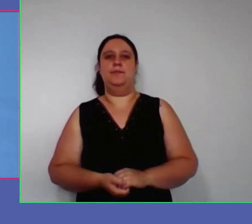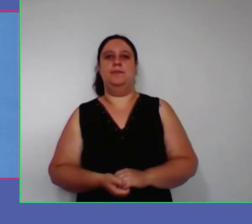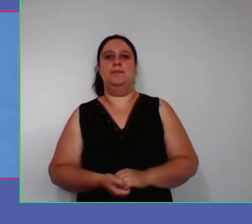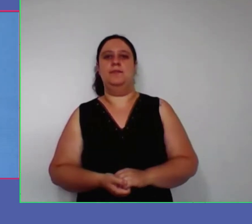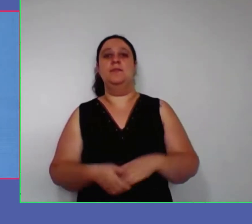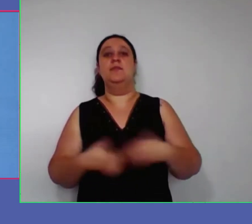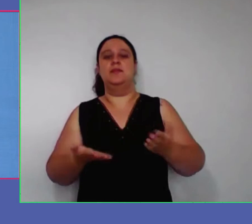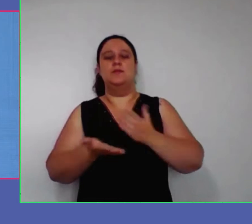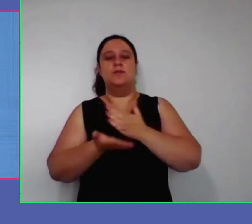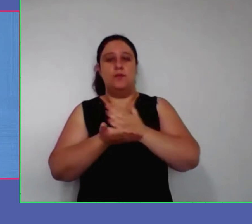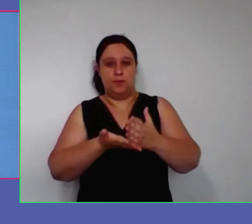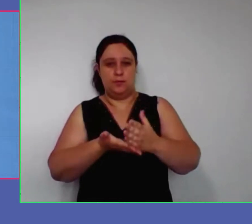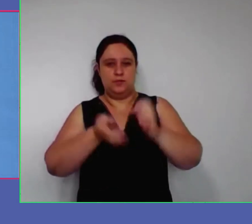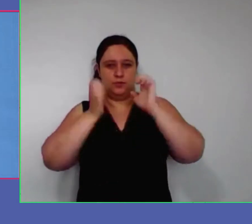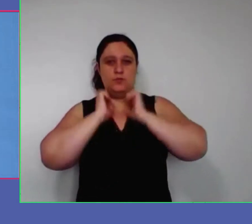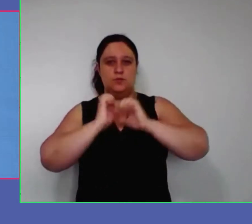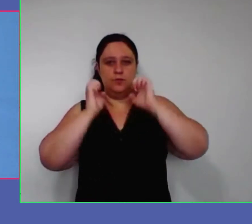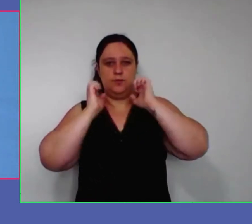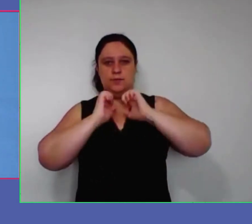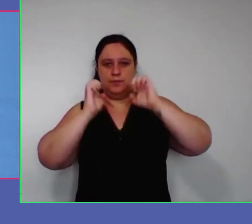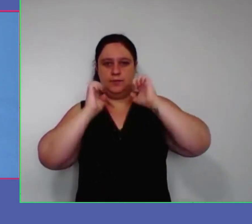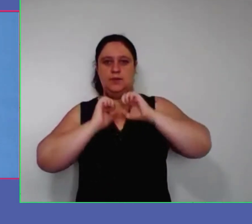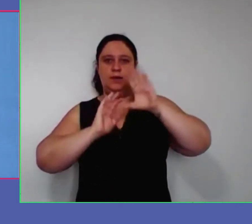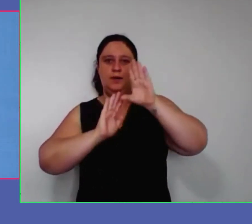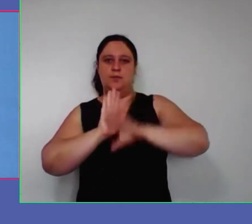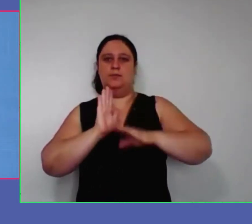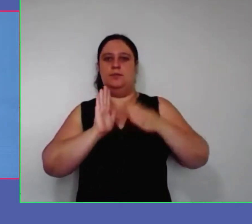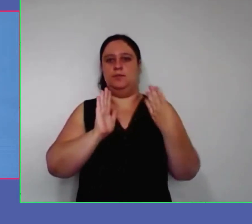pregar. Capítulo 4, versículo 12.